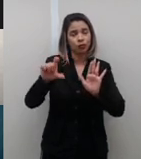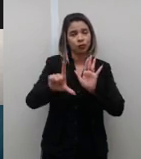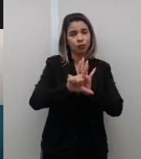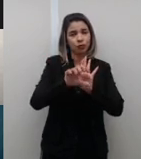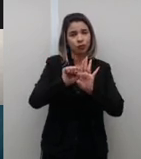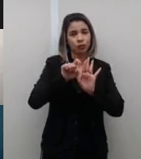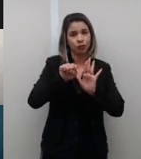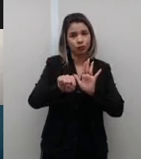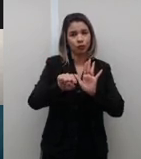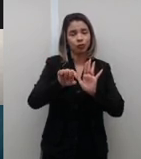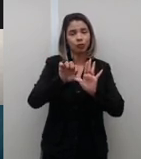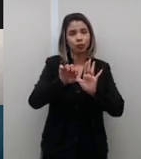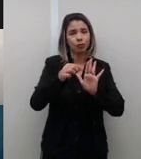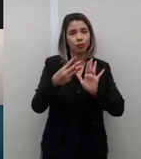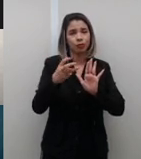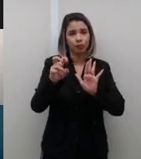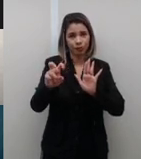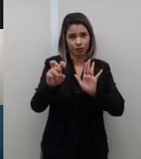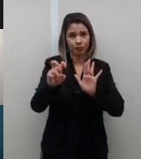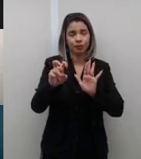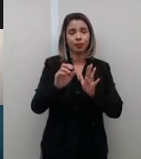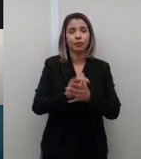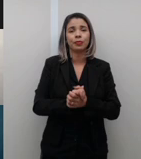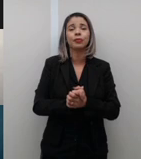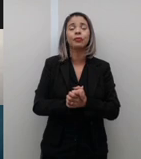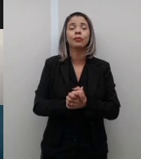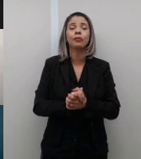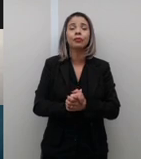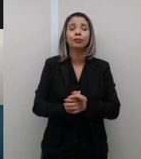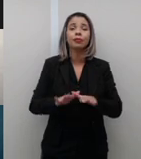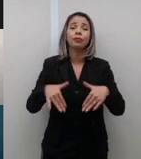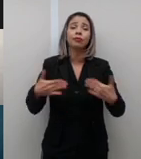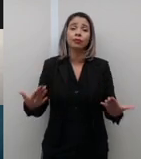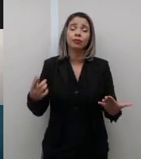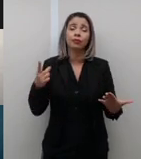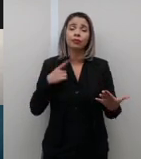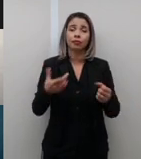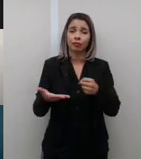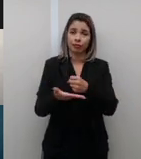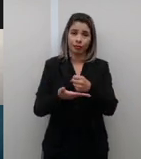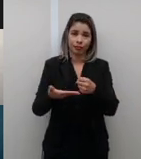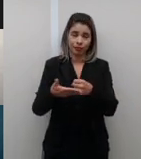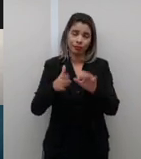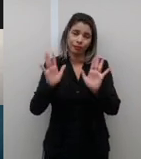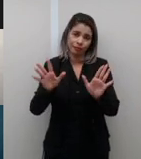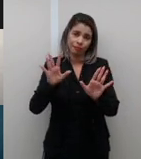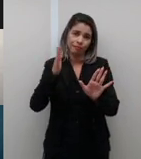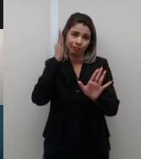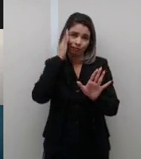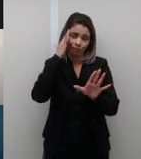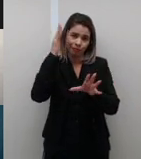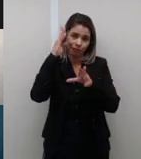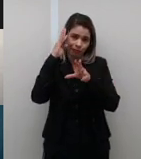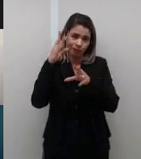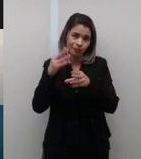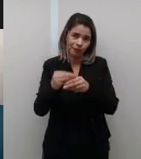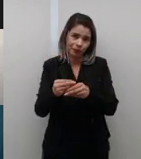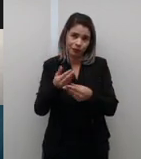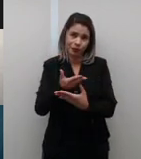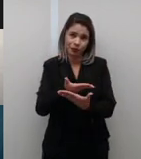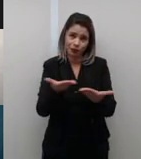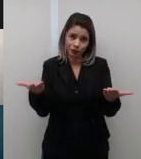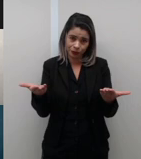9.935, de 1994. Continua ainda nos fundamentos, lógico que uma síntese, apresentados pela eminente